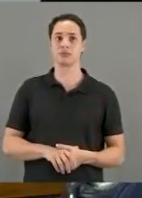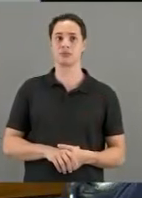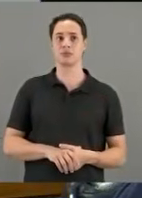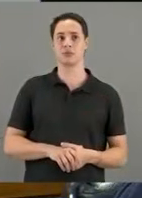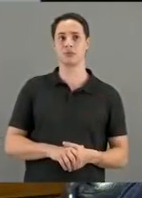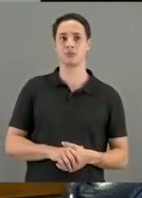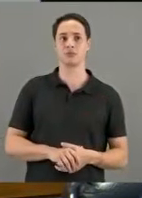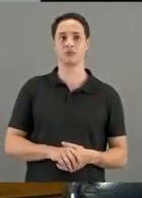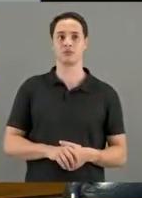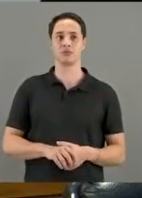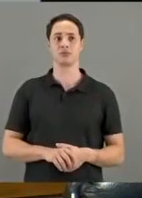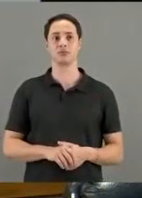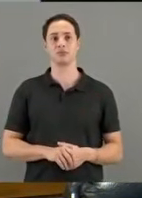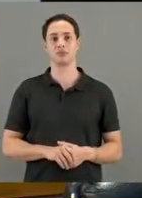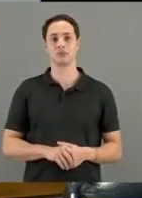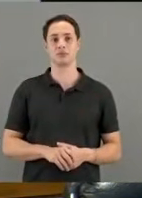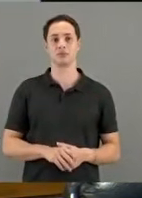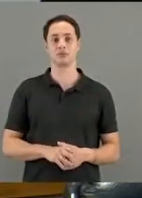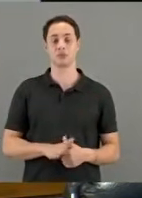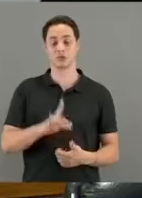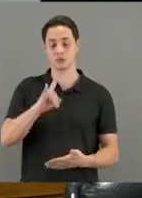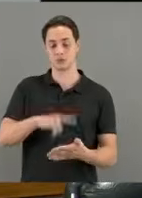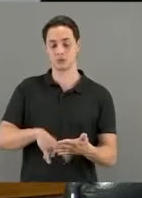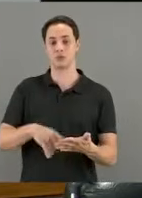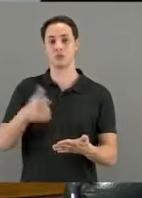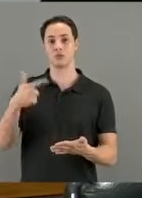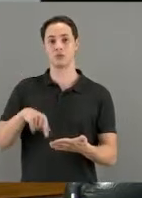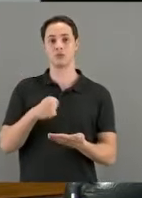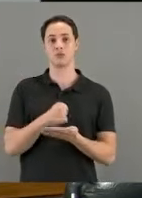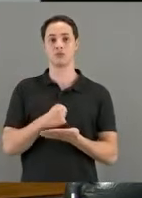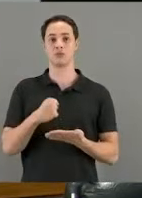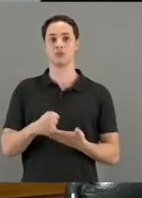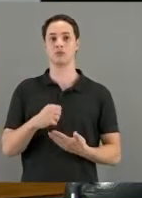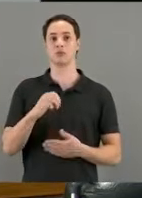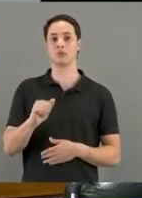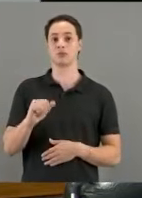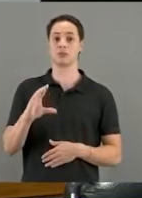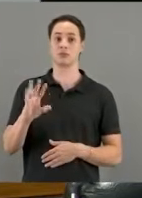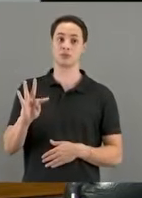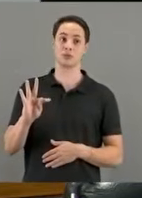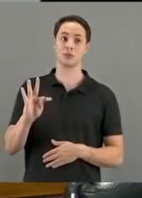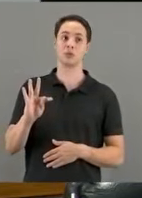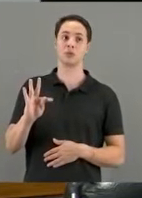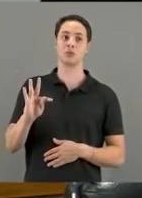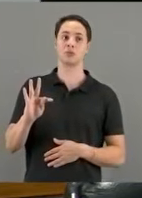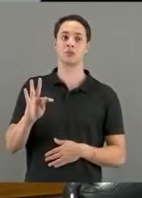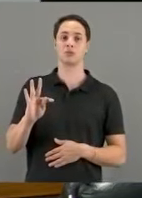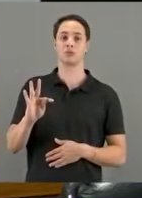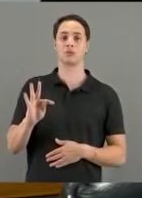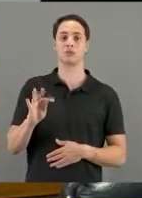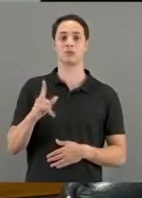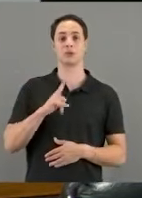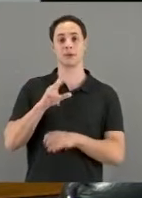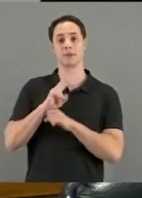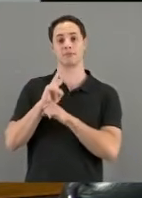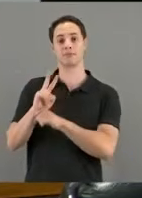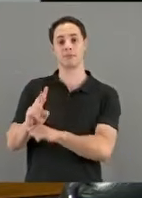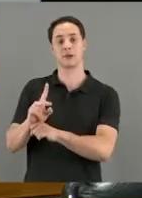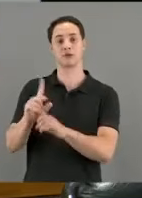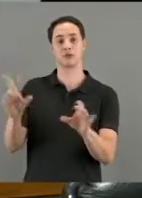ó. O documento de renovação do acordo de cooperação técnica do empréstimo consignado. Está